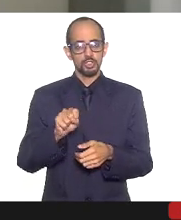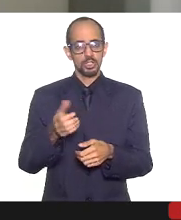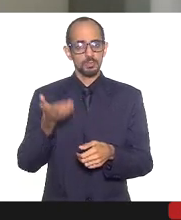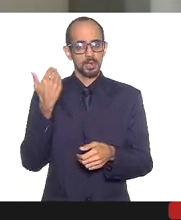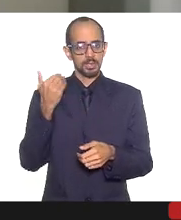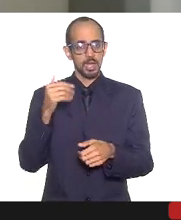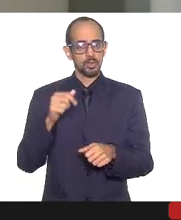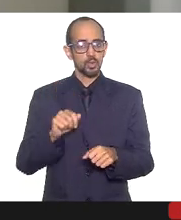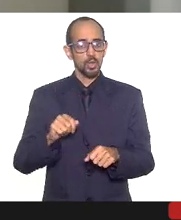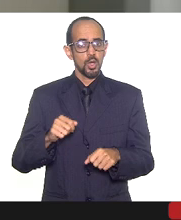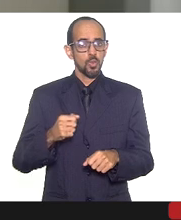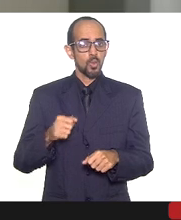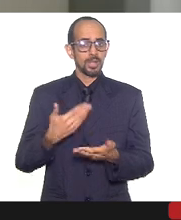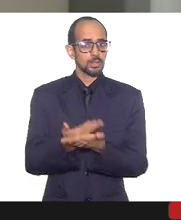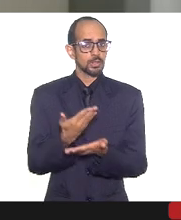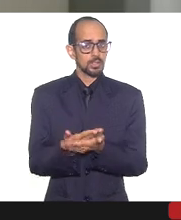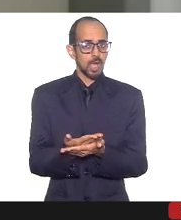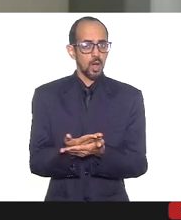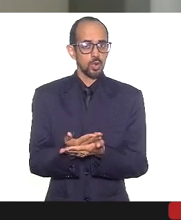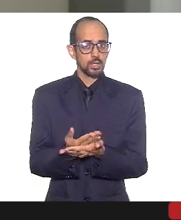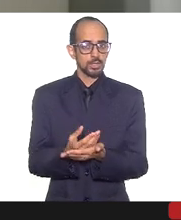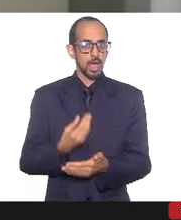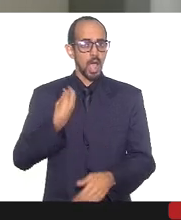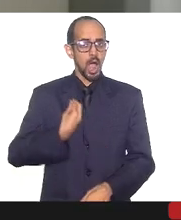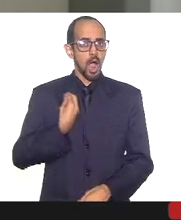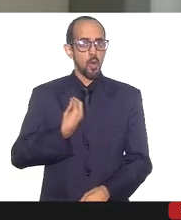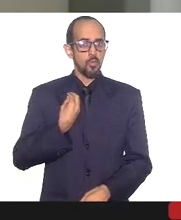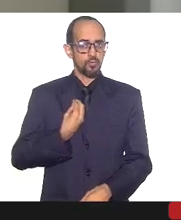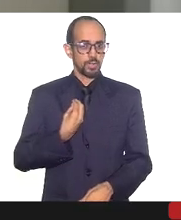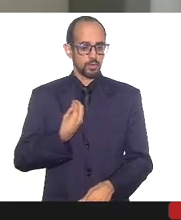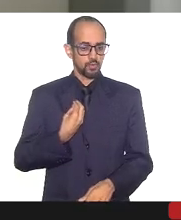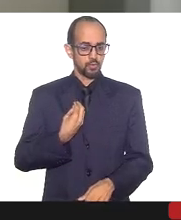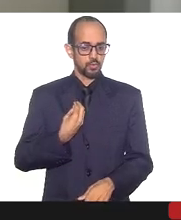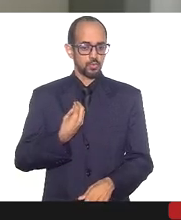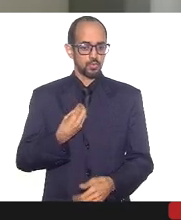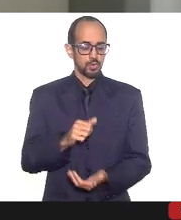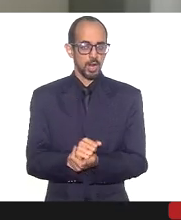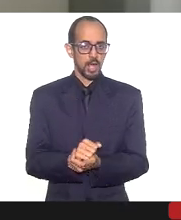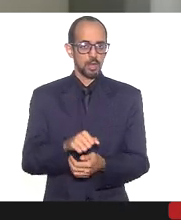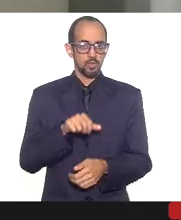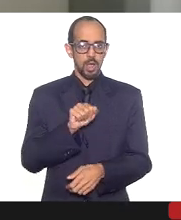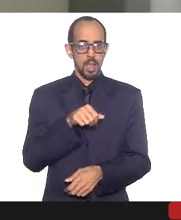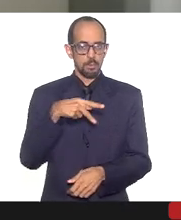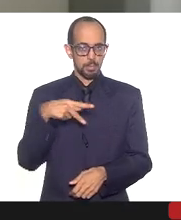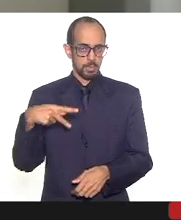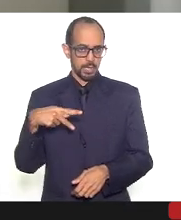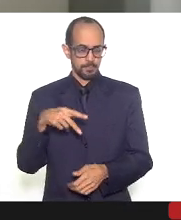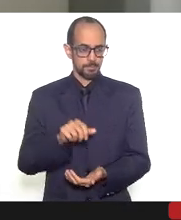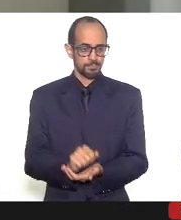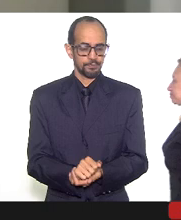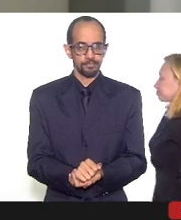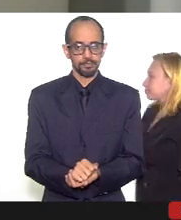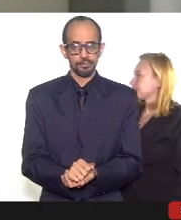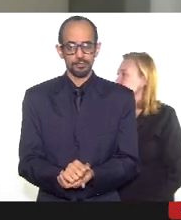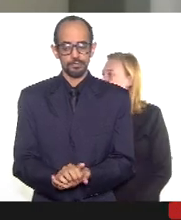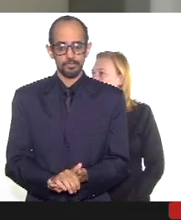aplicativo. Nosso aplicativo, o Aplix-se, que em fevereiro e março eram só o deputado Valdec, bom